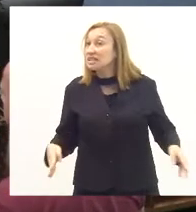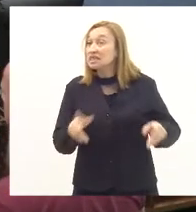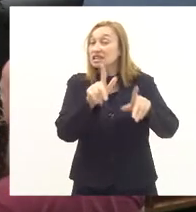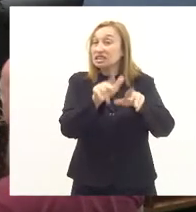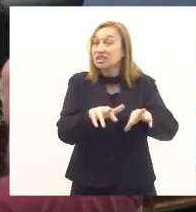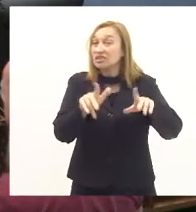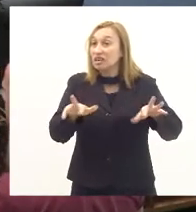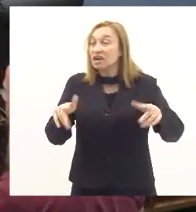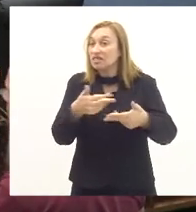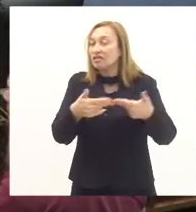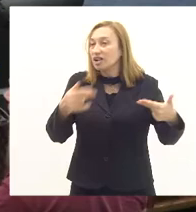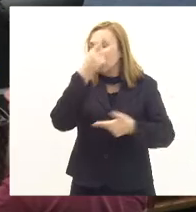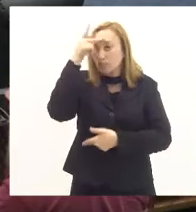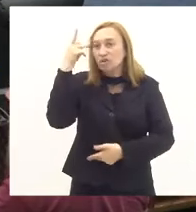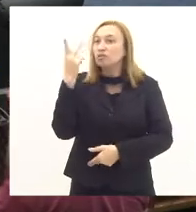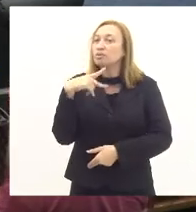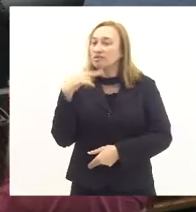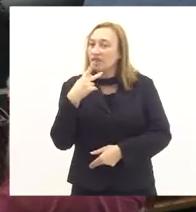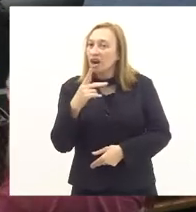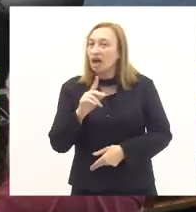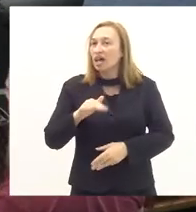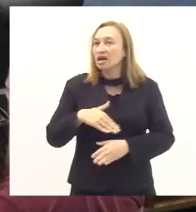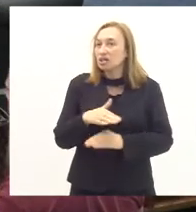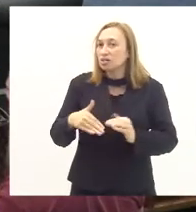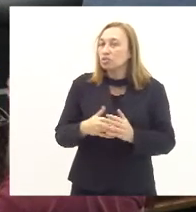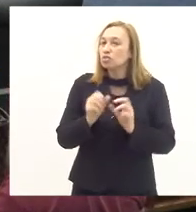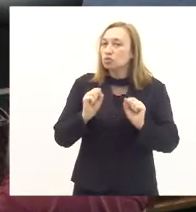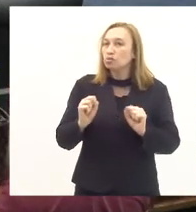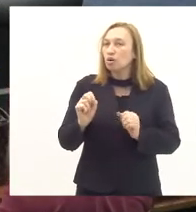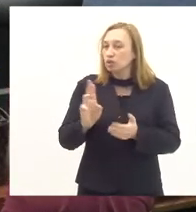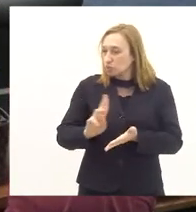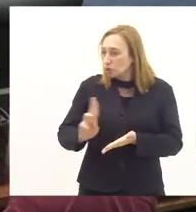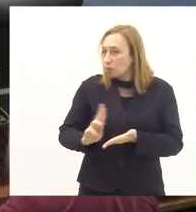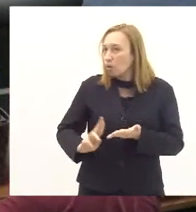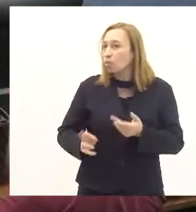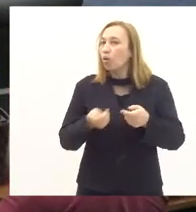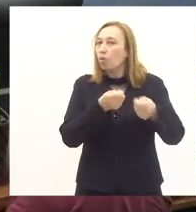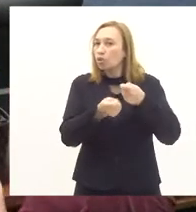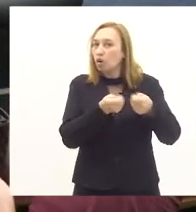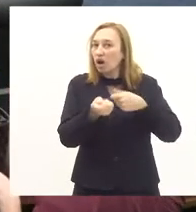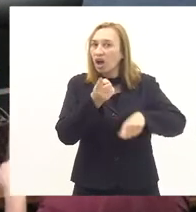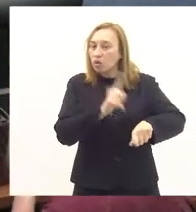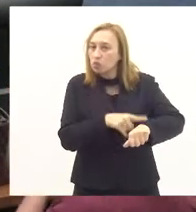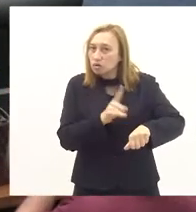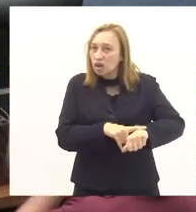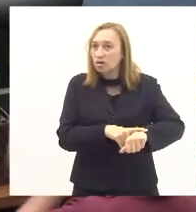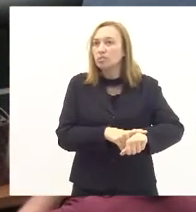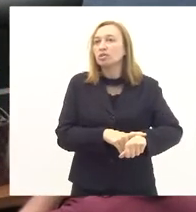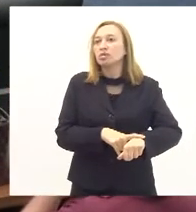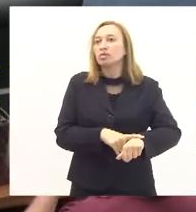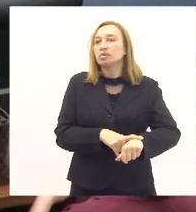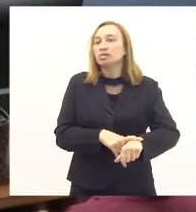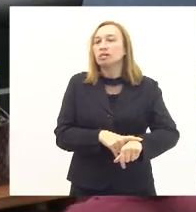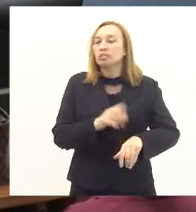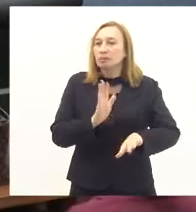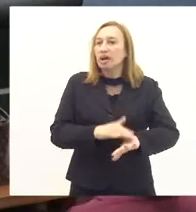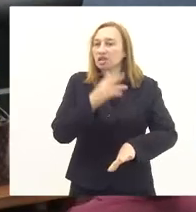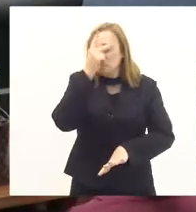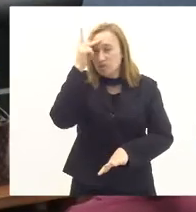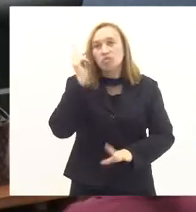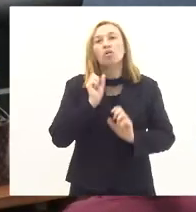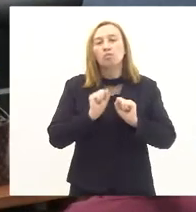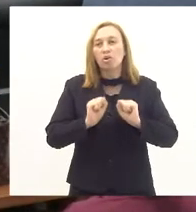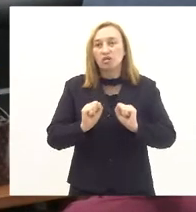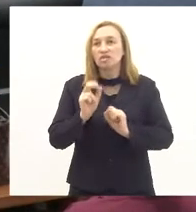um monte de gente para falar, e todo mundo pode se inscrever, vamos controlar o tempo, né, para que mais pessoas